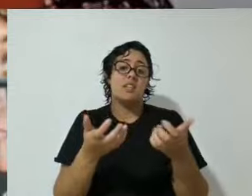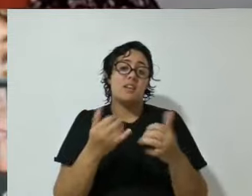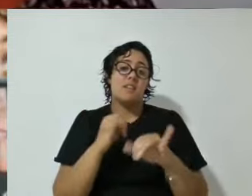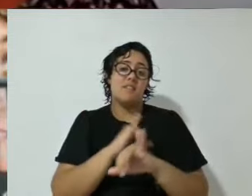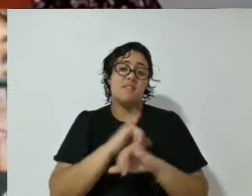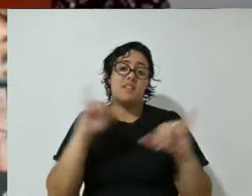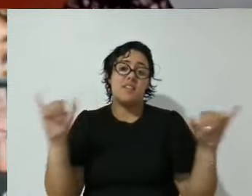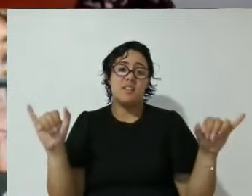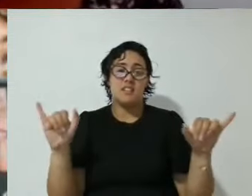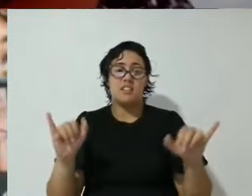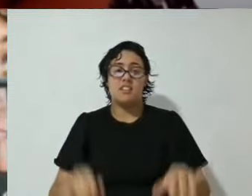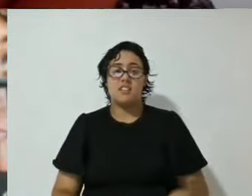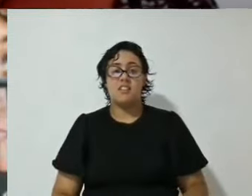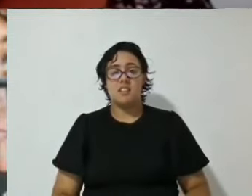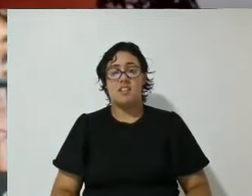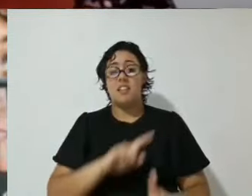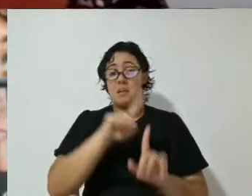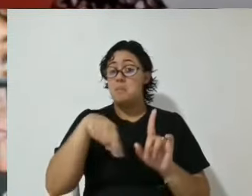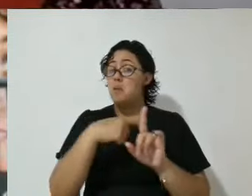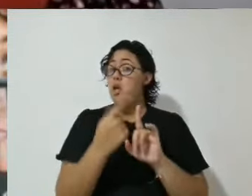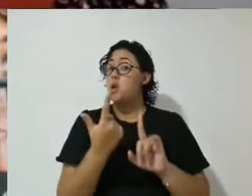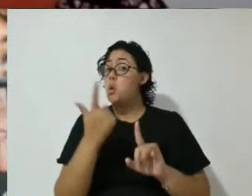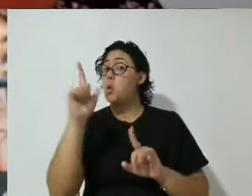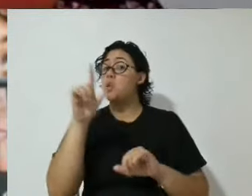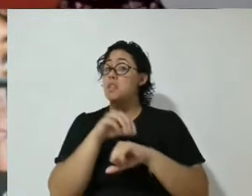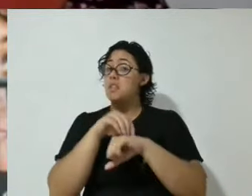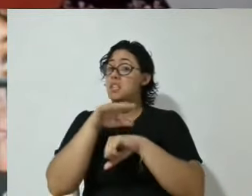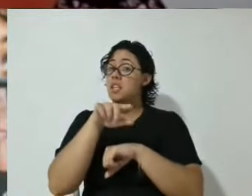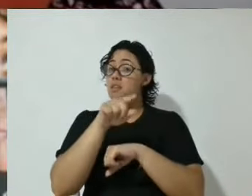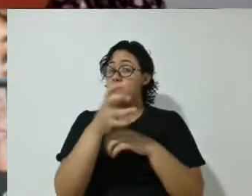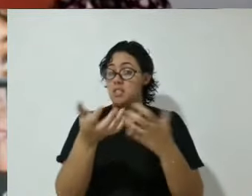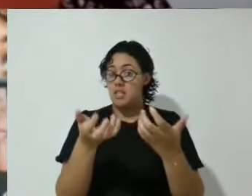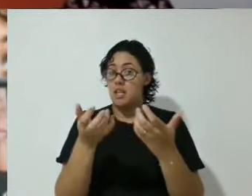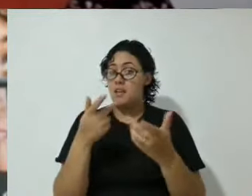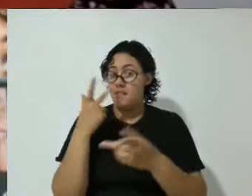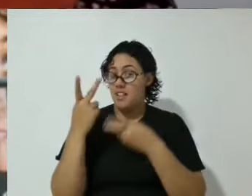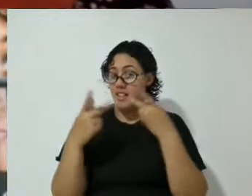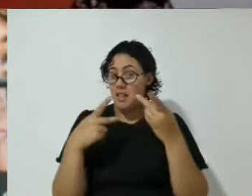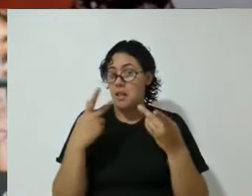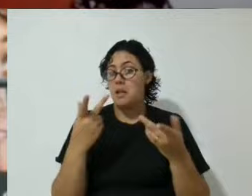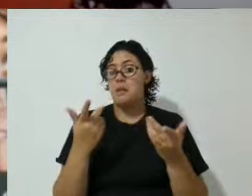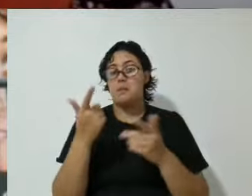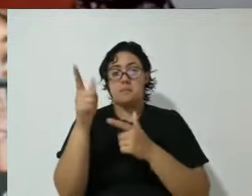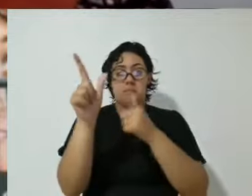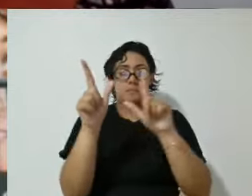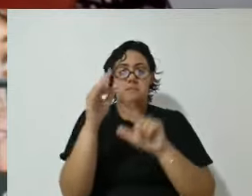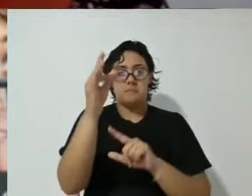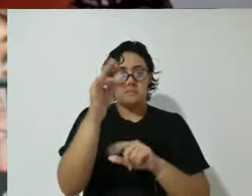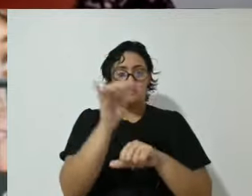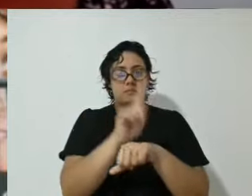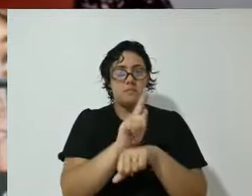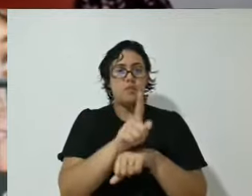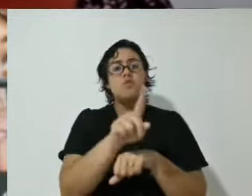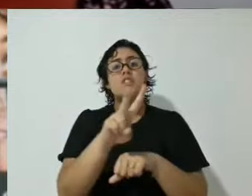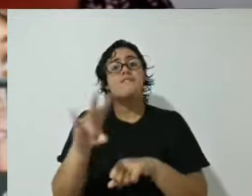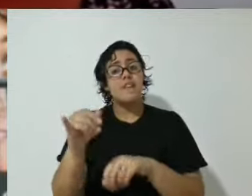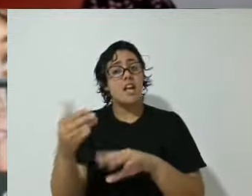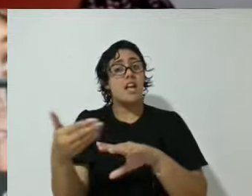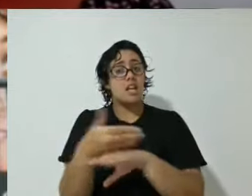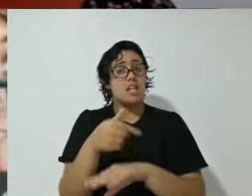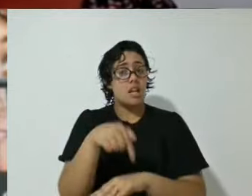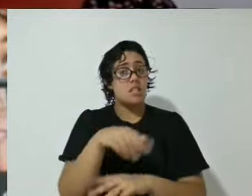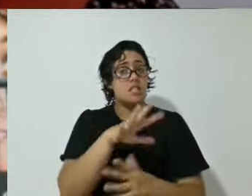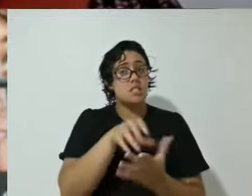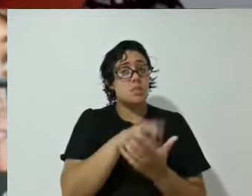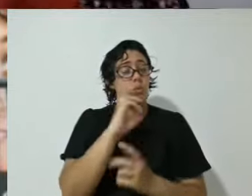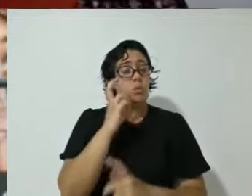Tem mais alguma coisa, alguma dica assim, que você gostaria, né, de falar assim, olha, você que vai chegar neste centro